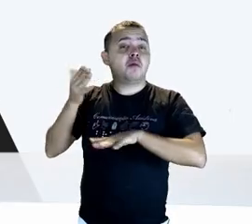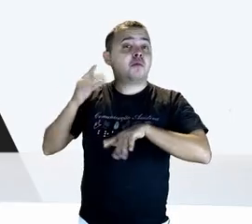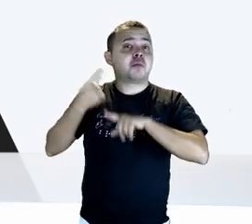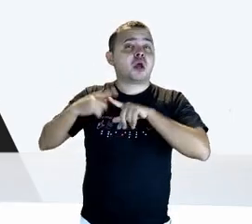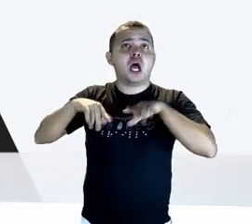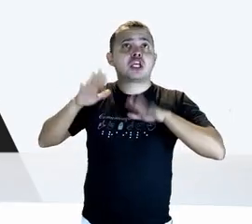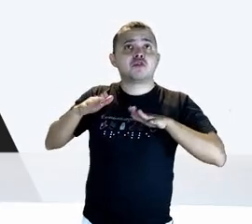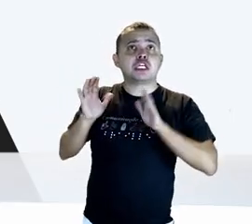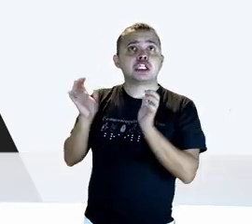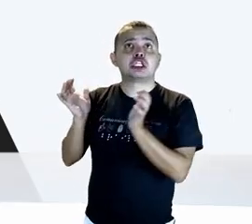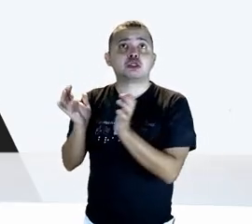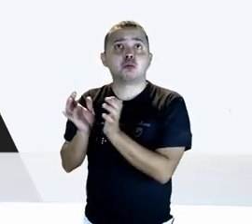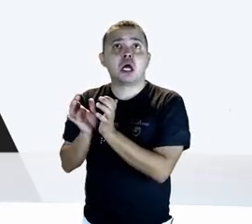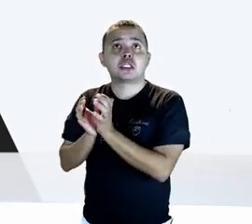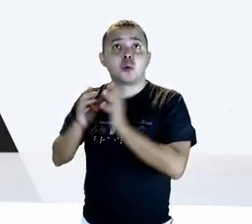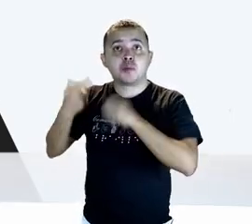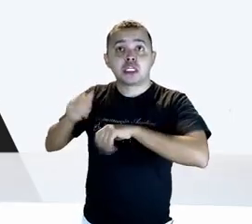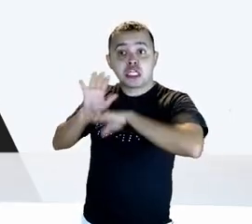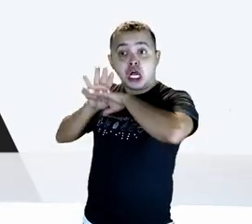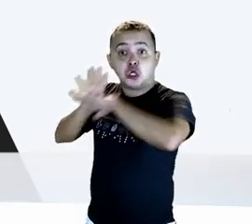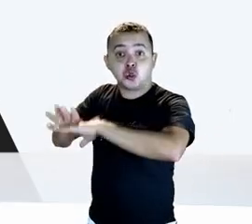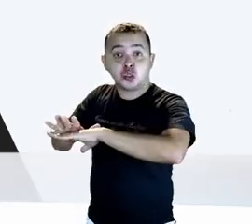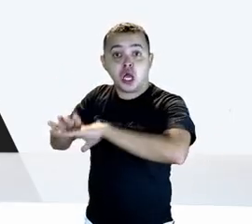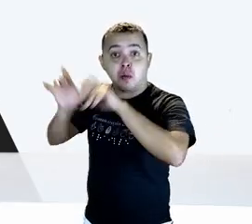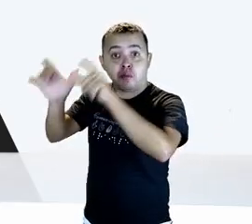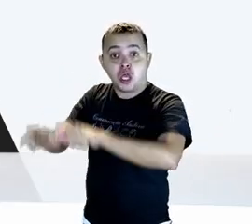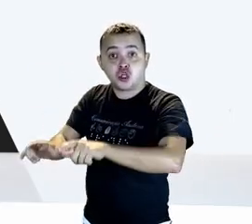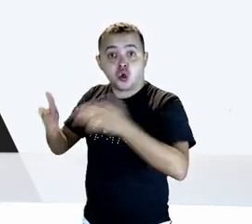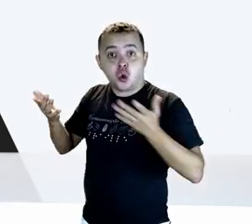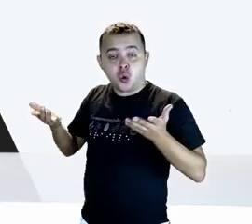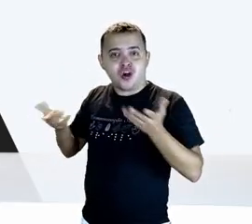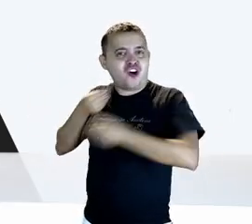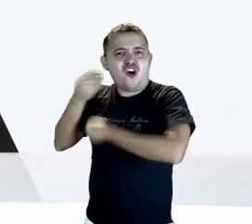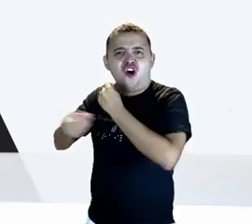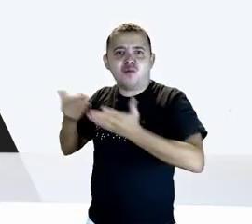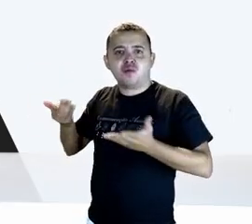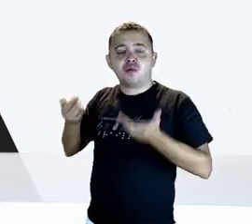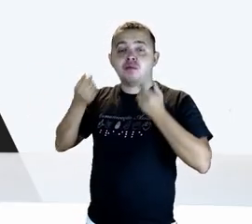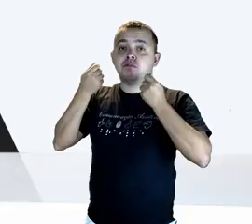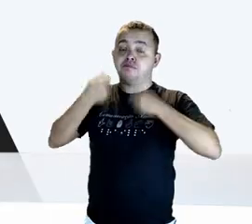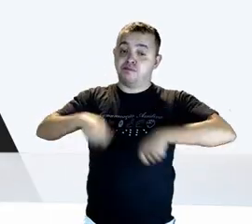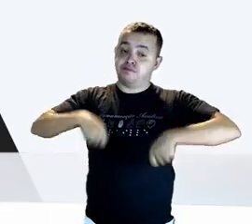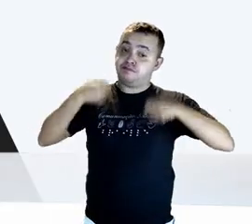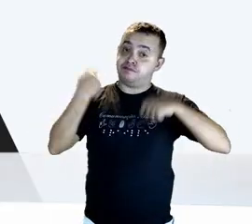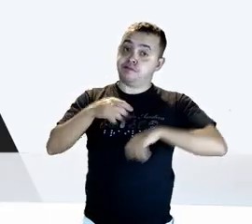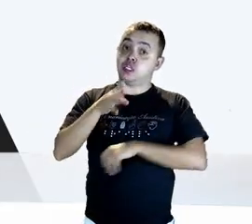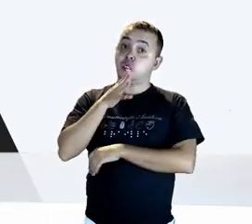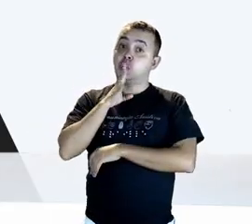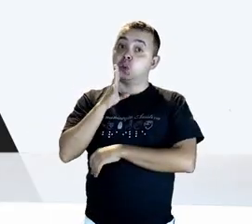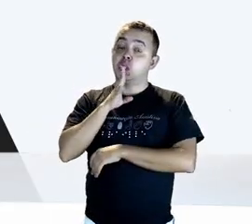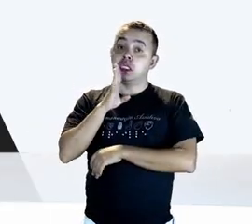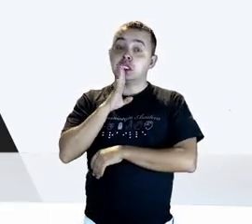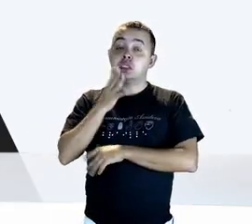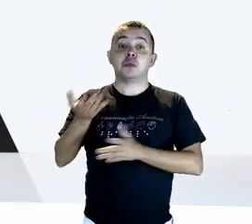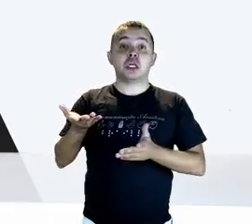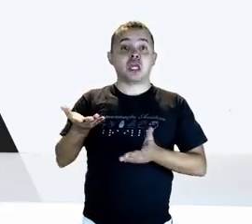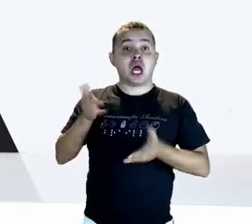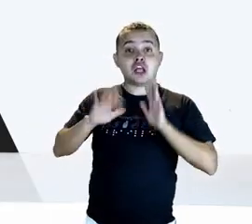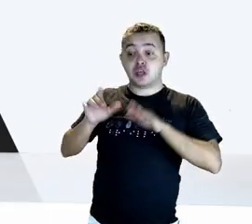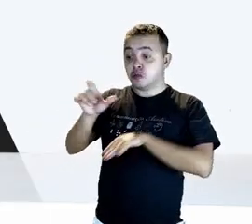deparar com a situação de acidente do trabalho e precisamos prestar, muitas das